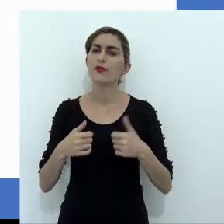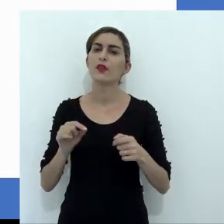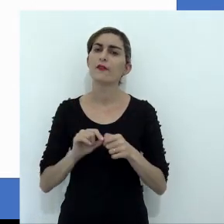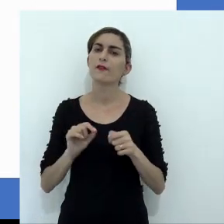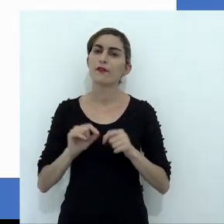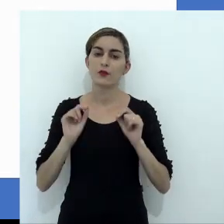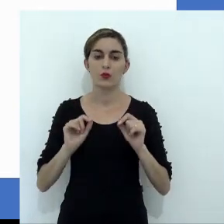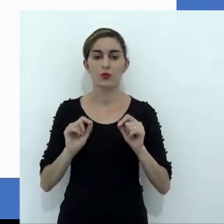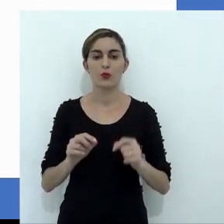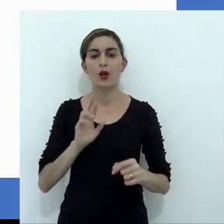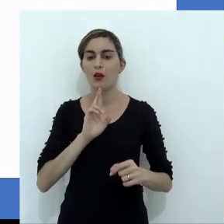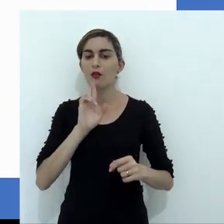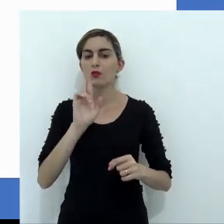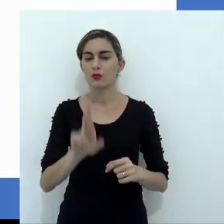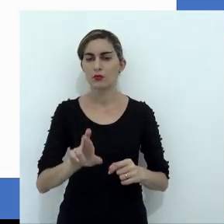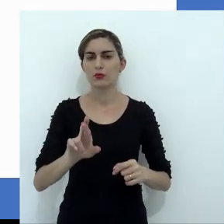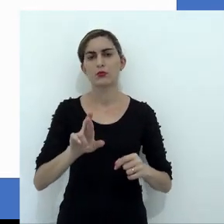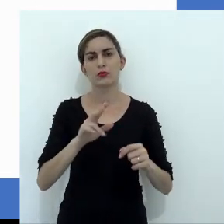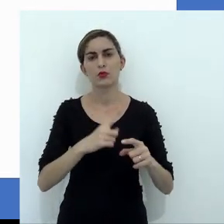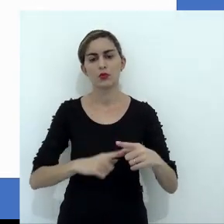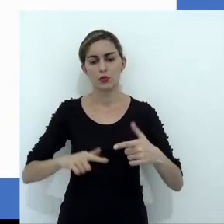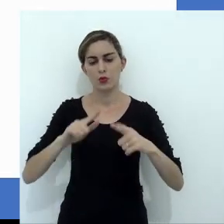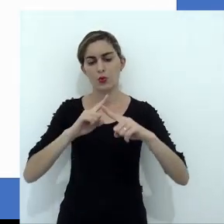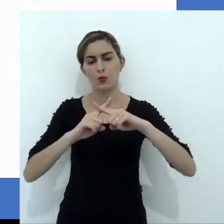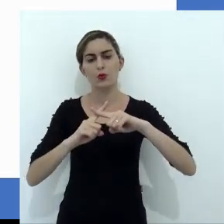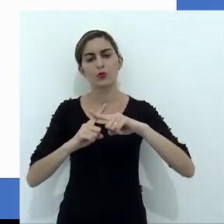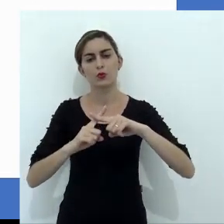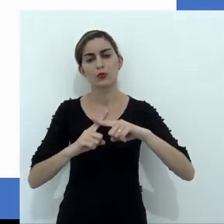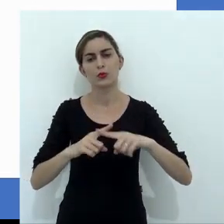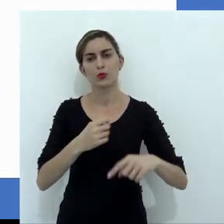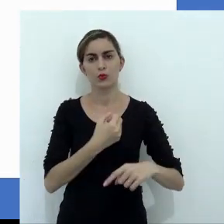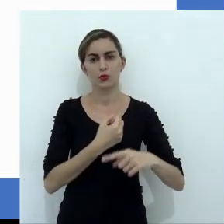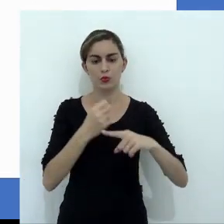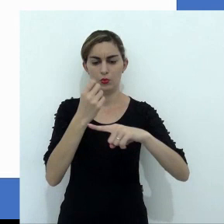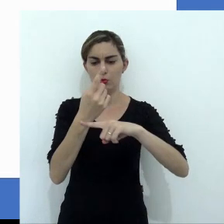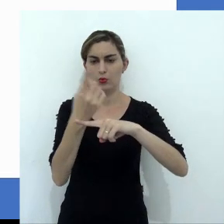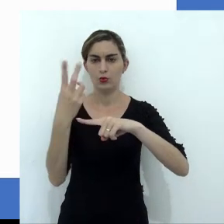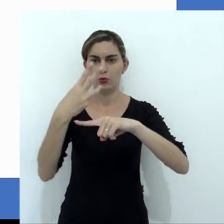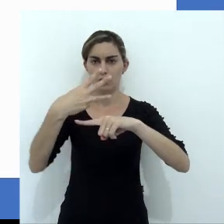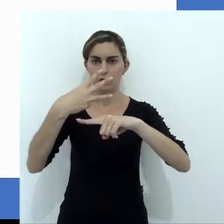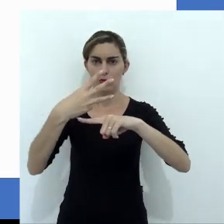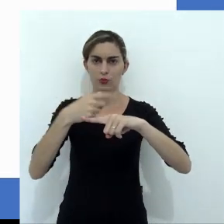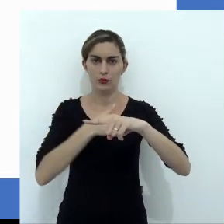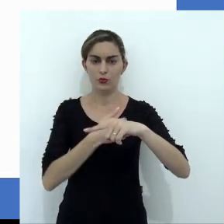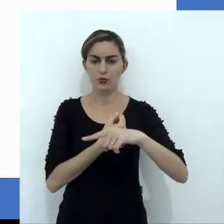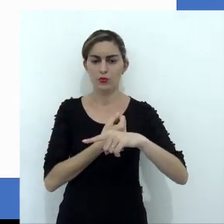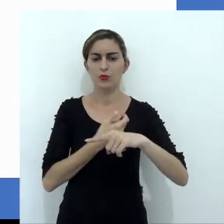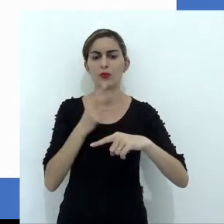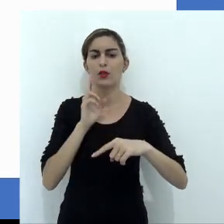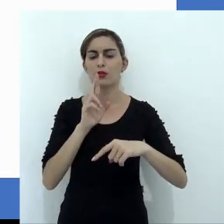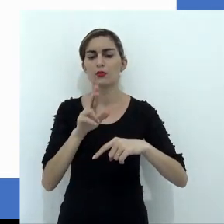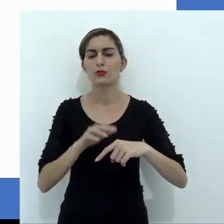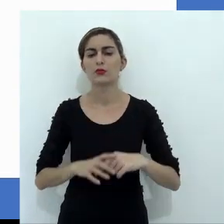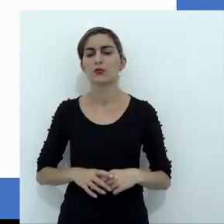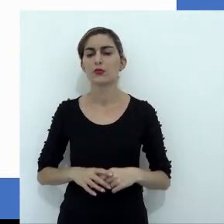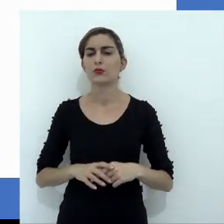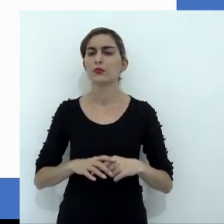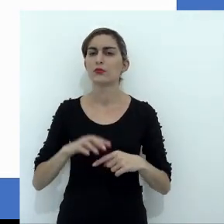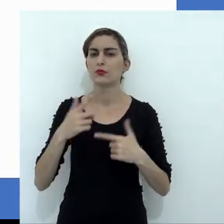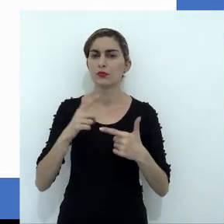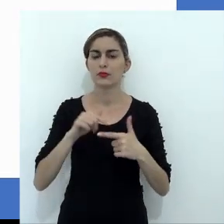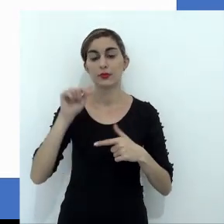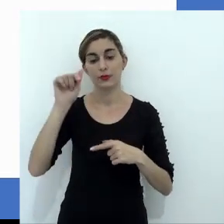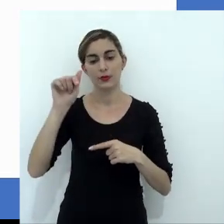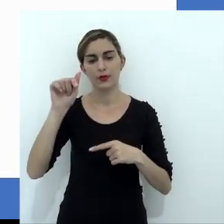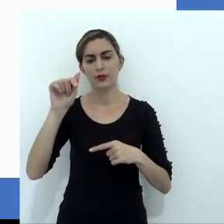faço o quê? Pego o resultado dessa divisão e multiplica pelo numerador. Tranquilo? Qual foi o resultado que deu em cima na divisão?